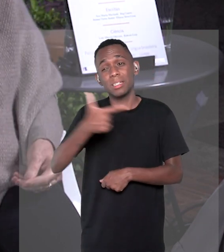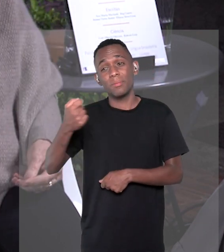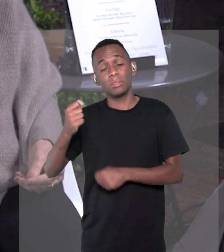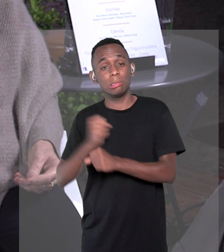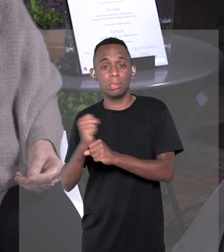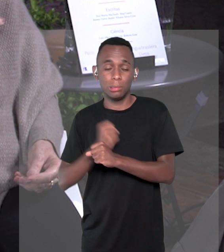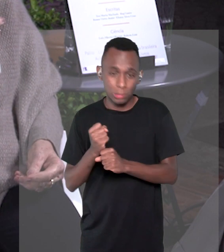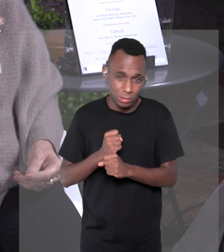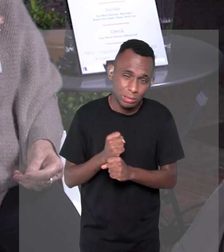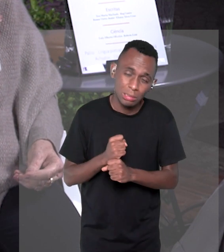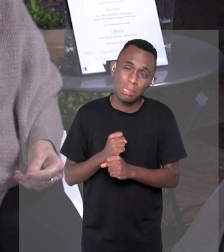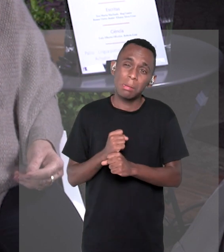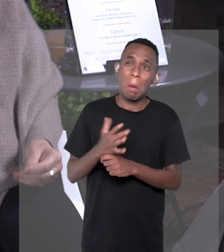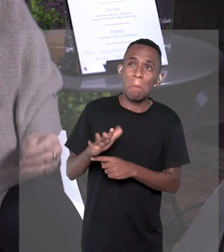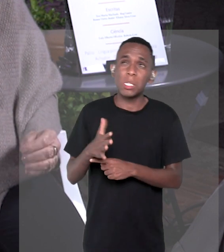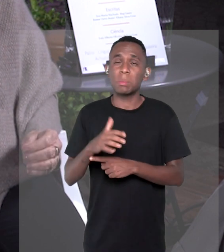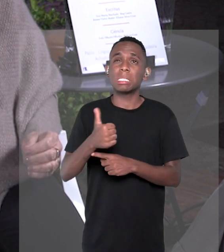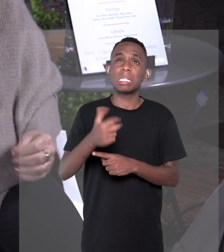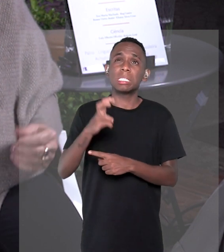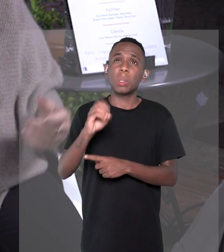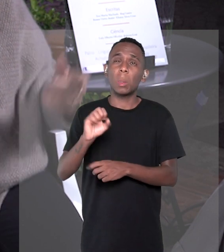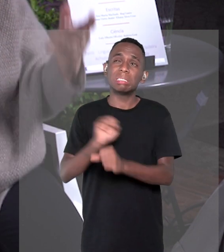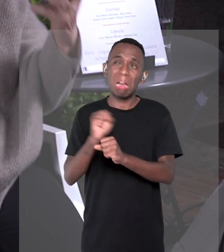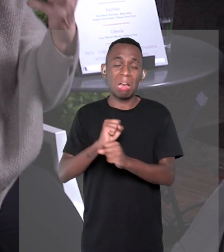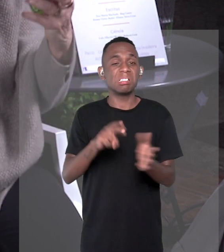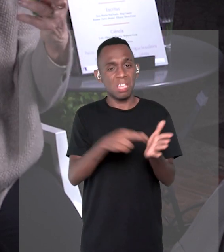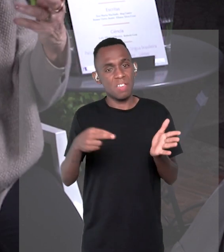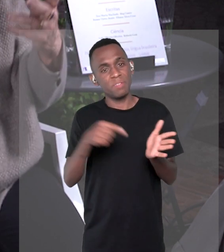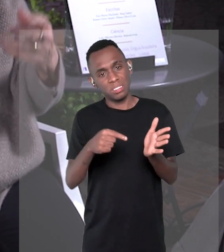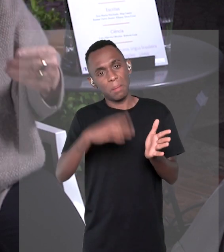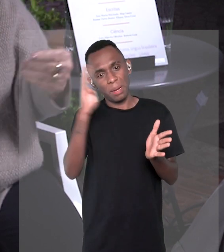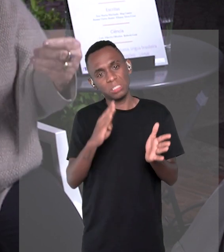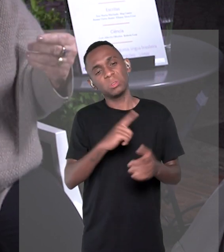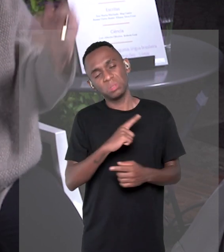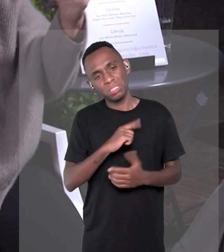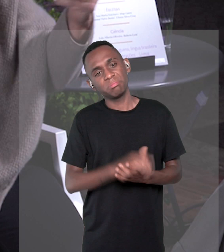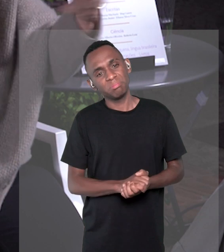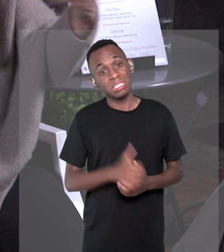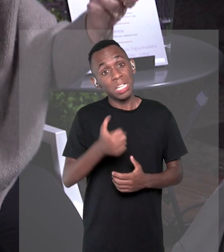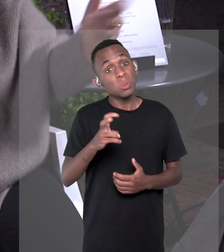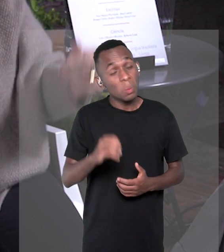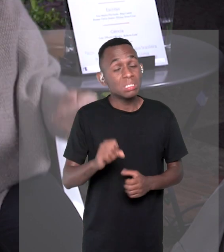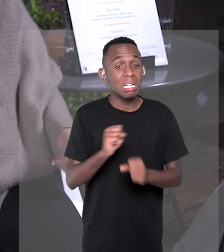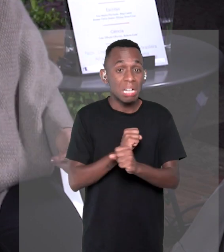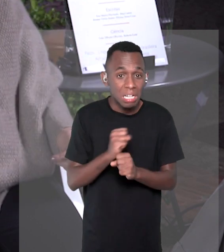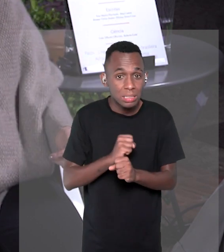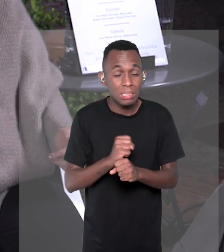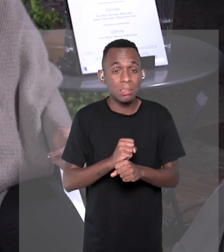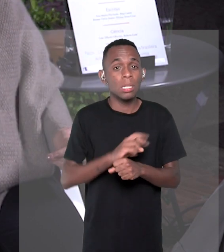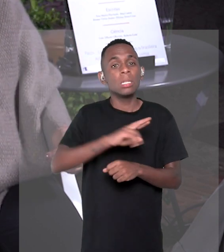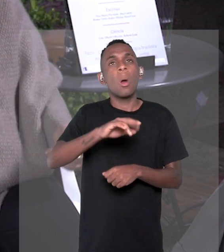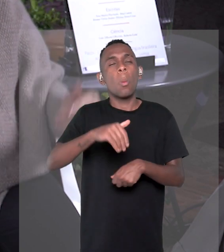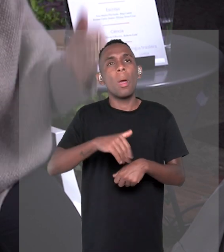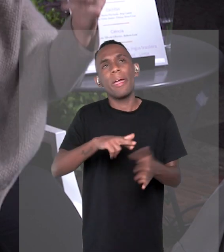objetivo também da revista, entende? E tem mais. Voltando rapidamente à história